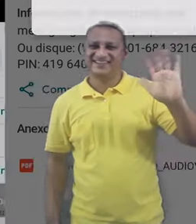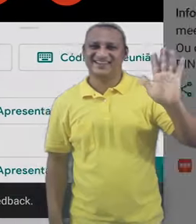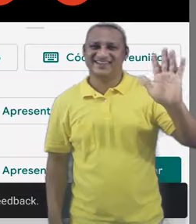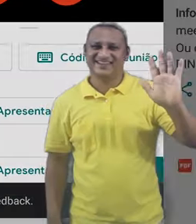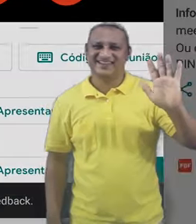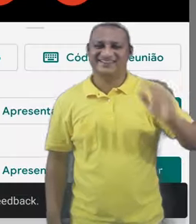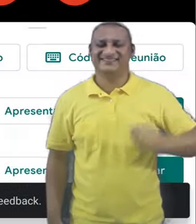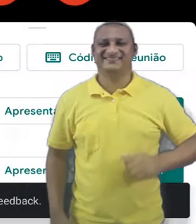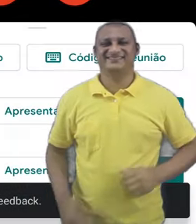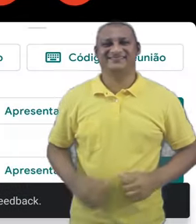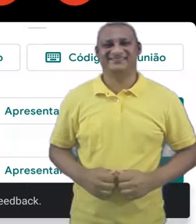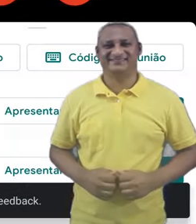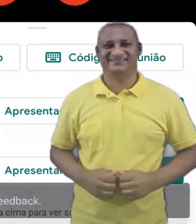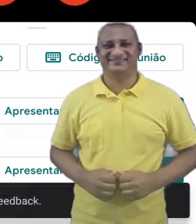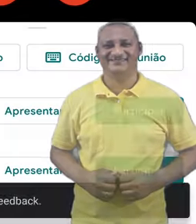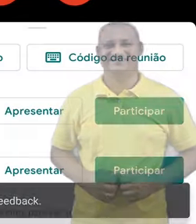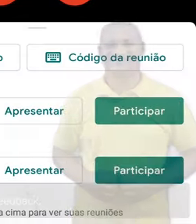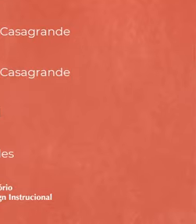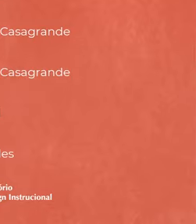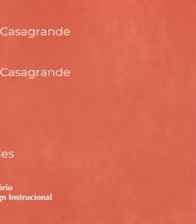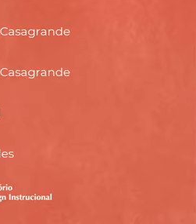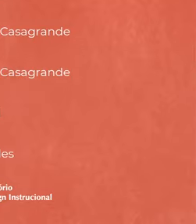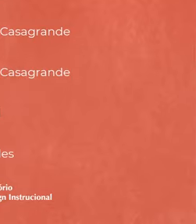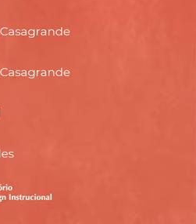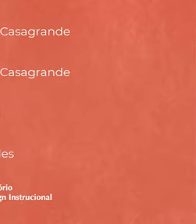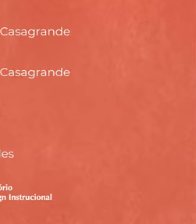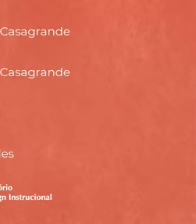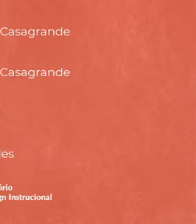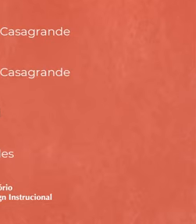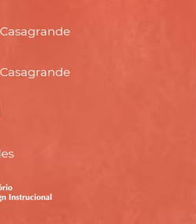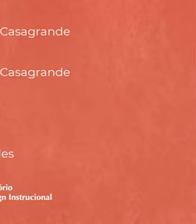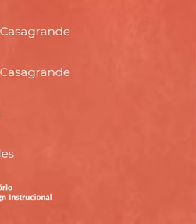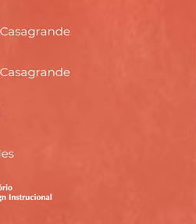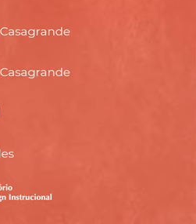interface espero você no próximo vídeo